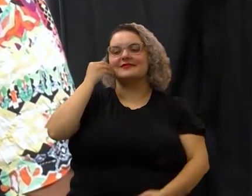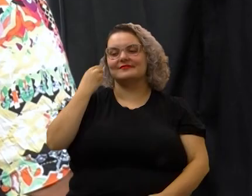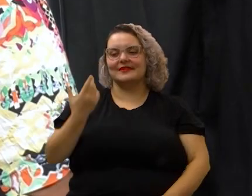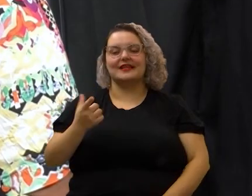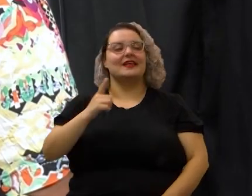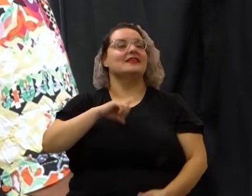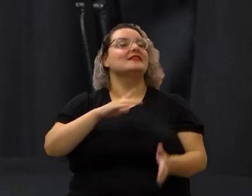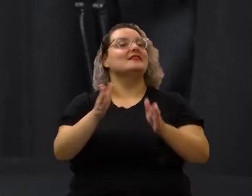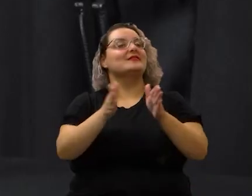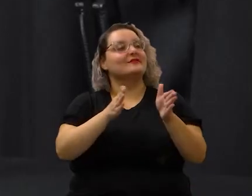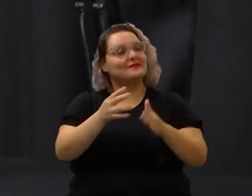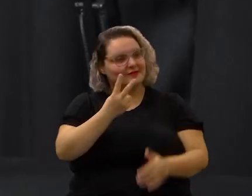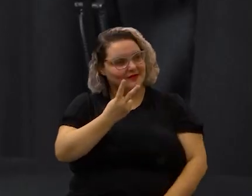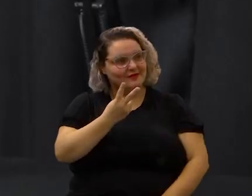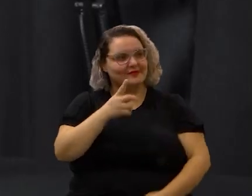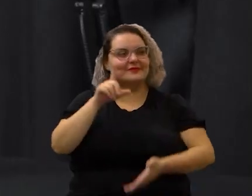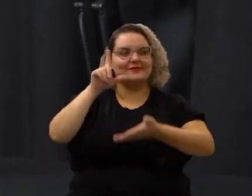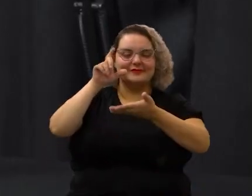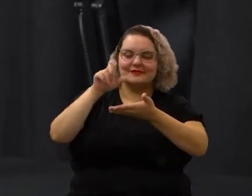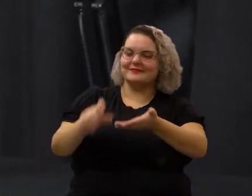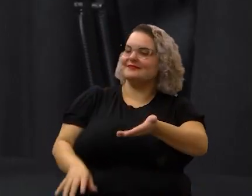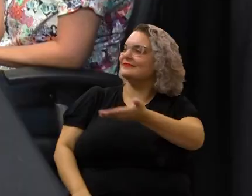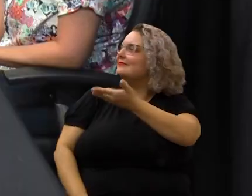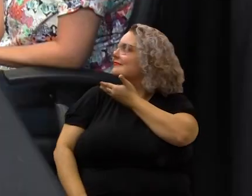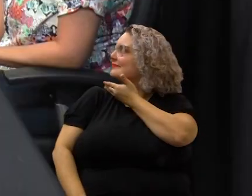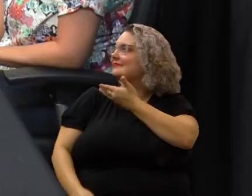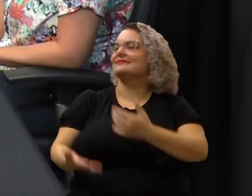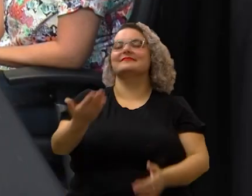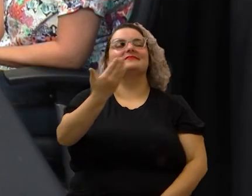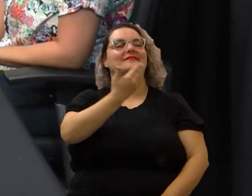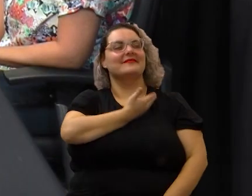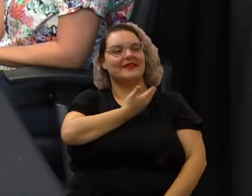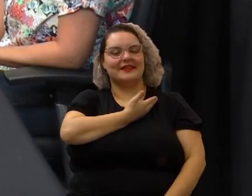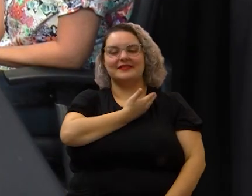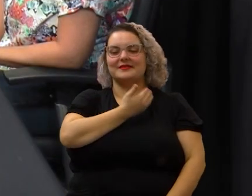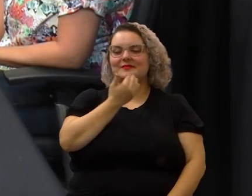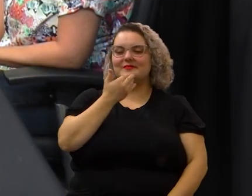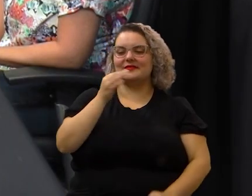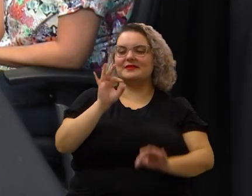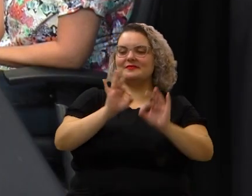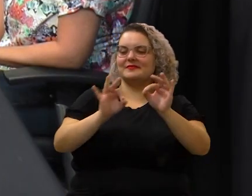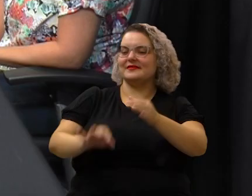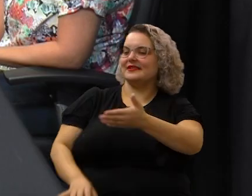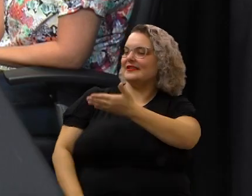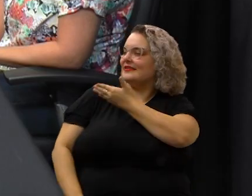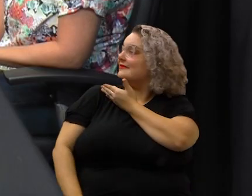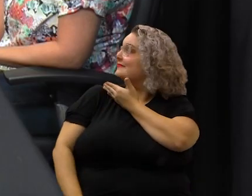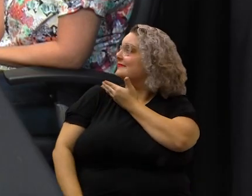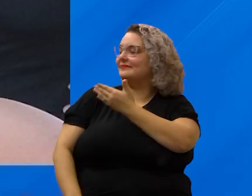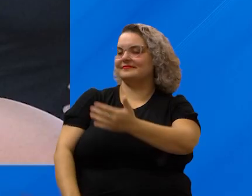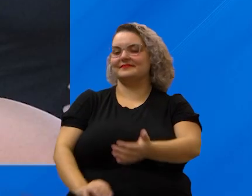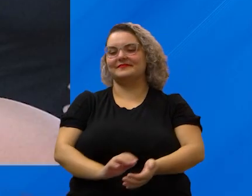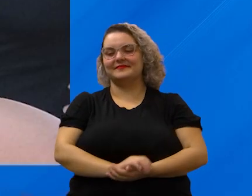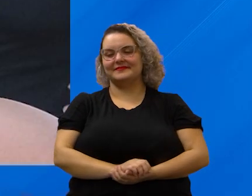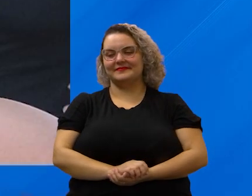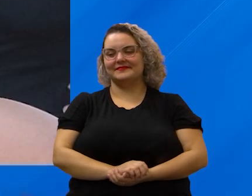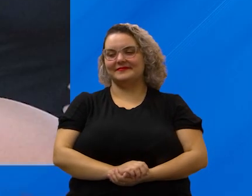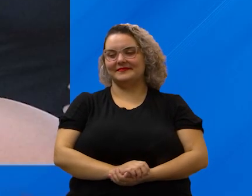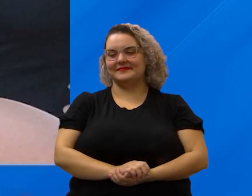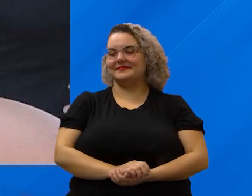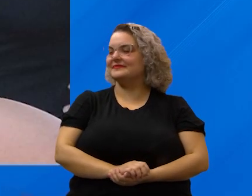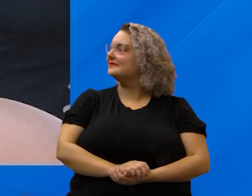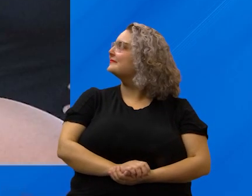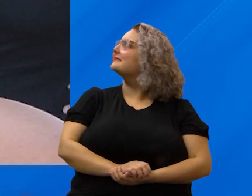A gente tem 2 momentos aqui também, 2 fotinhas suas com seus amigos. Eu vou pedir pro pessoal colocar. Ó,